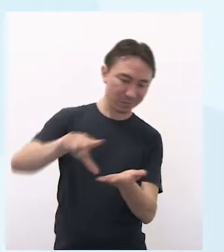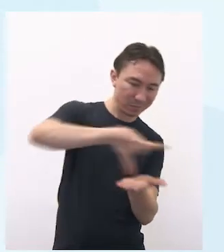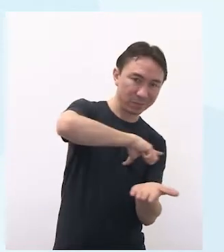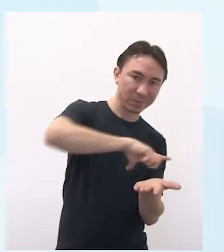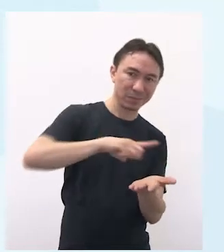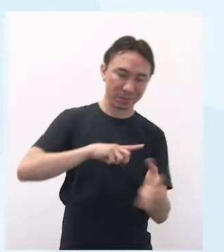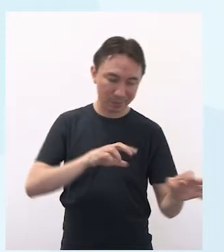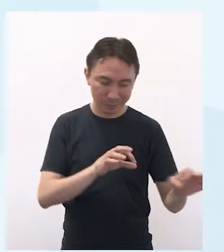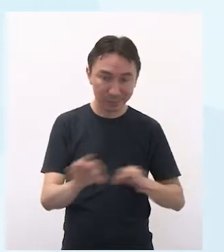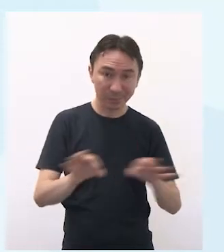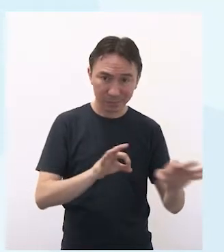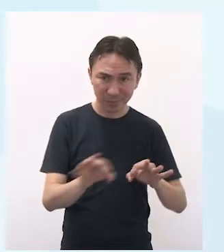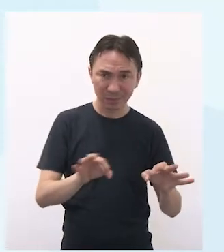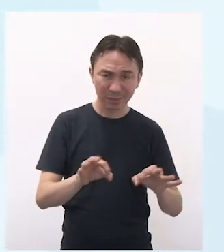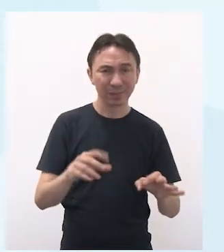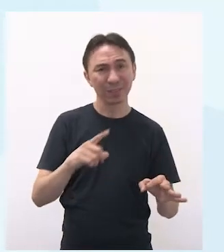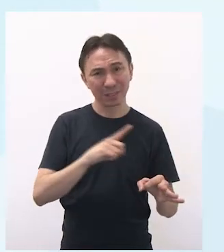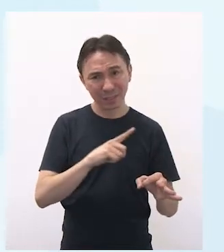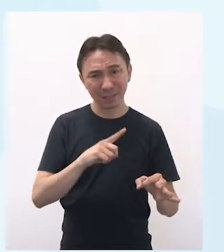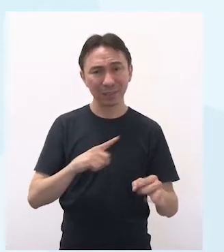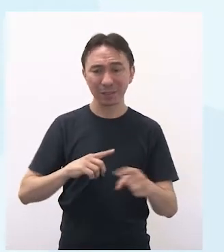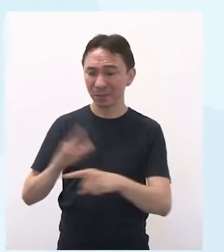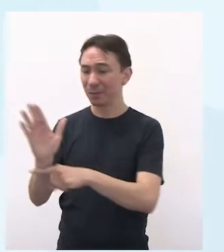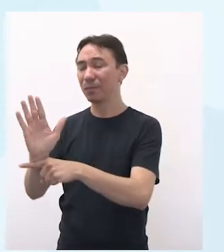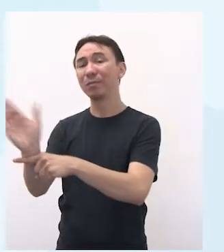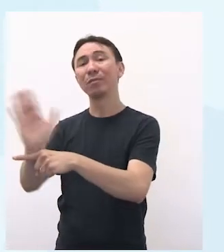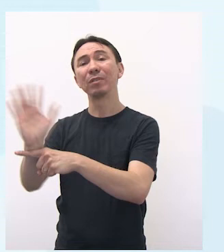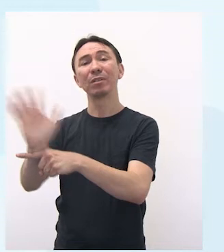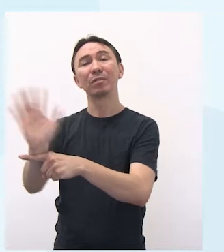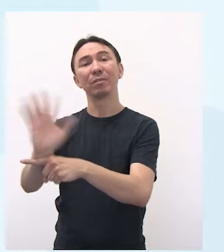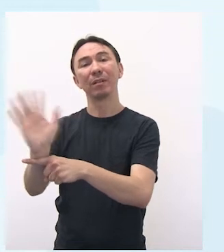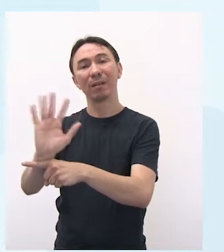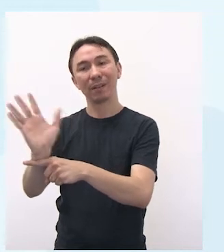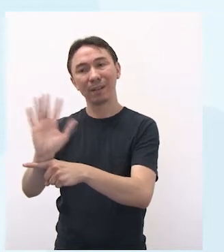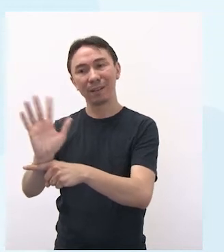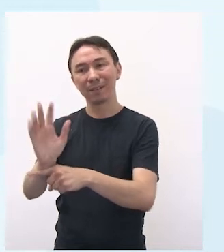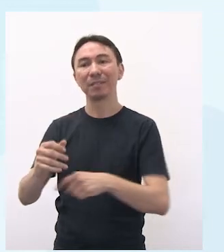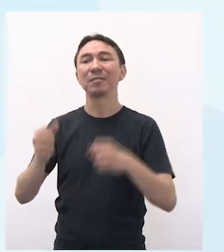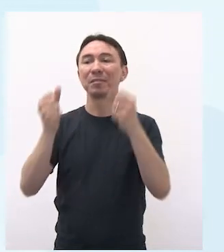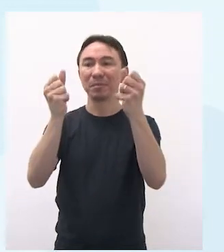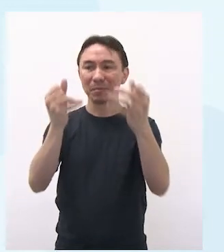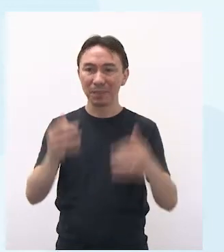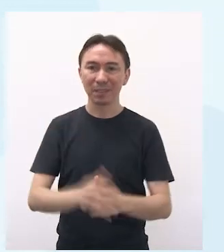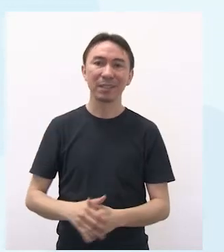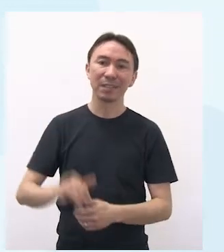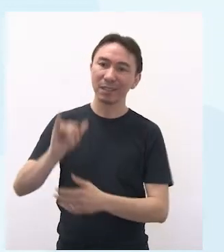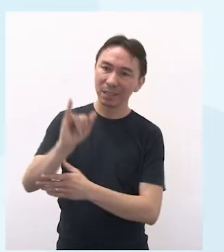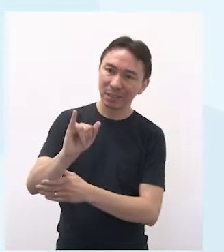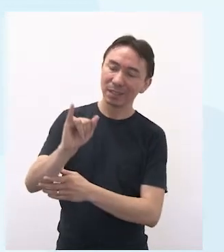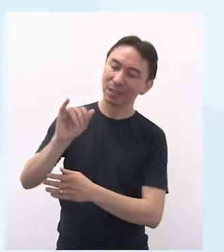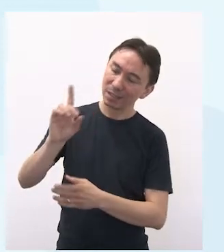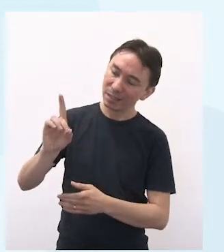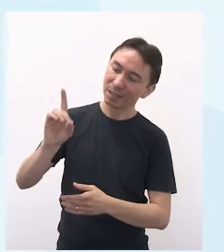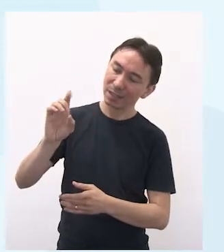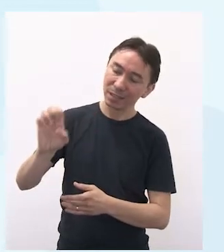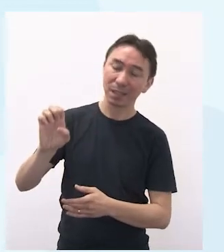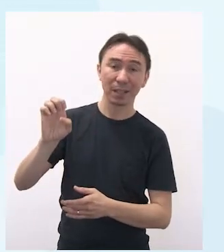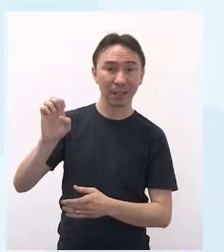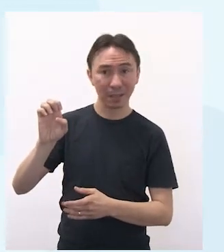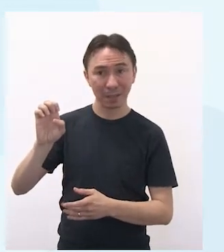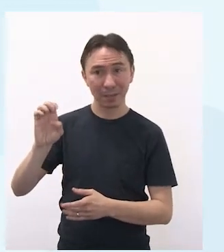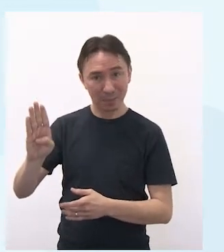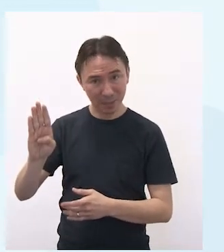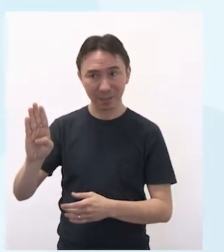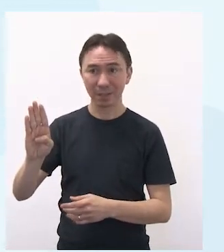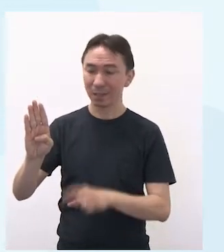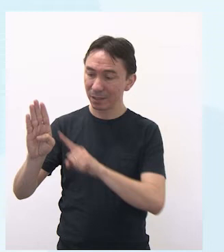material de apoio, que é um vídeo a respeito do que é o IDEB, e no IDEB está lá o SAEB,